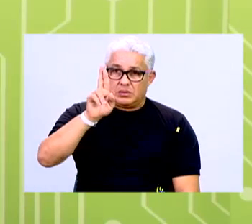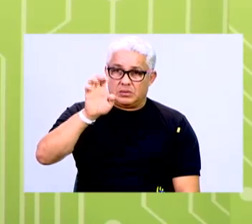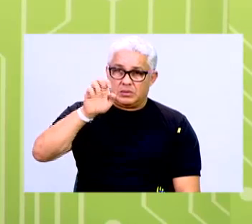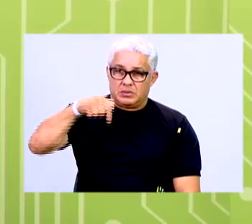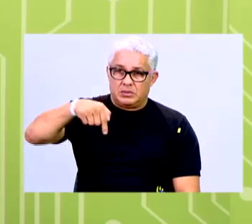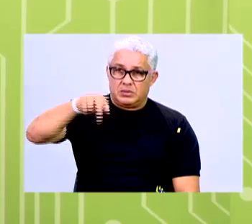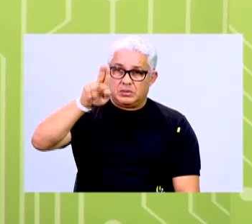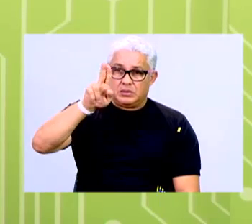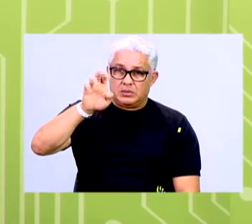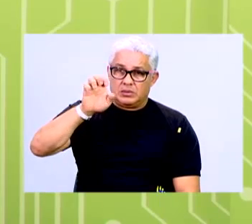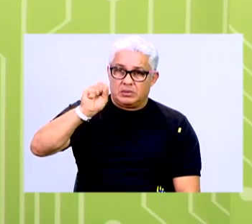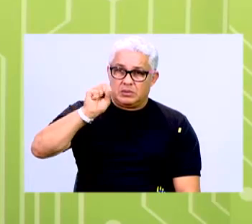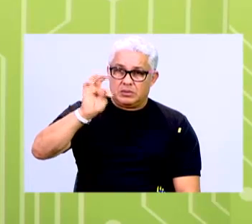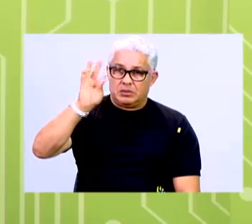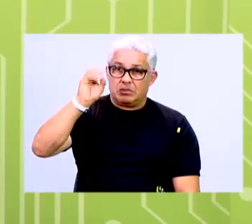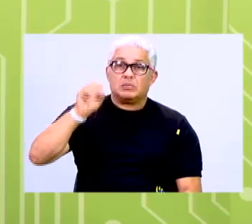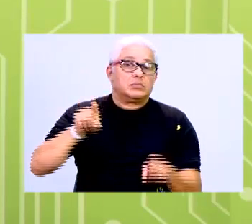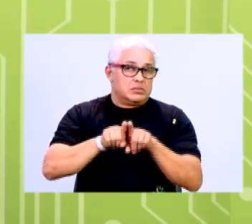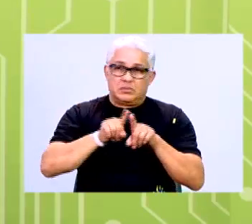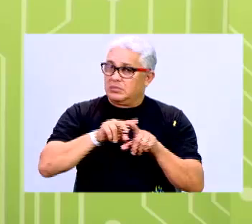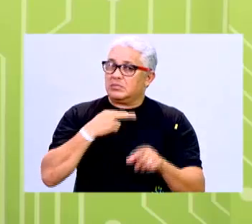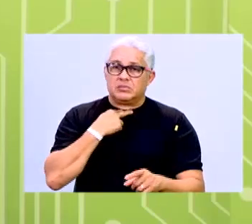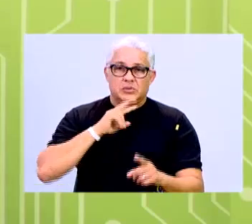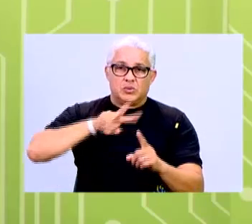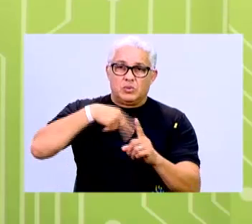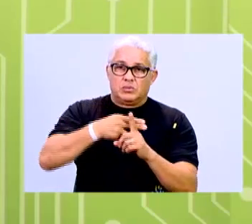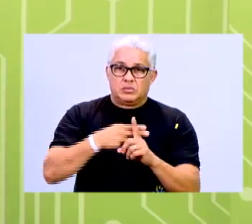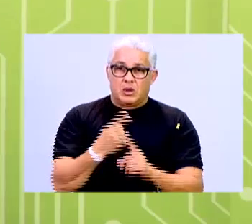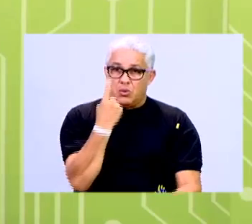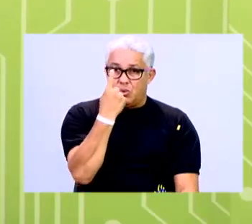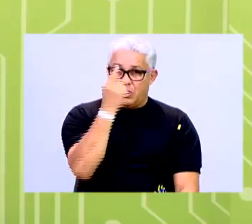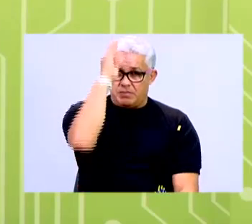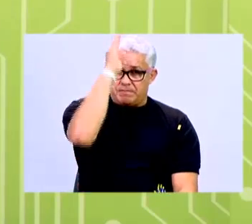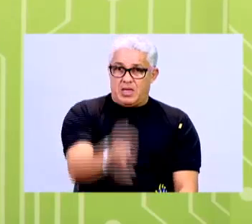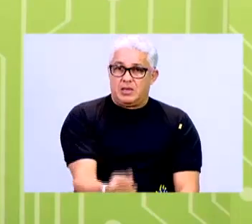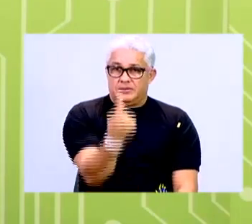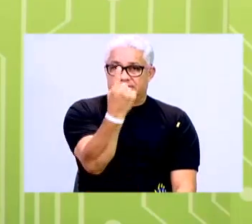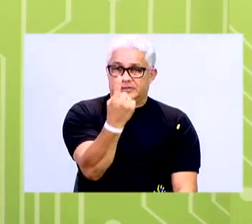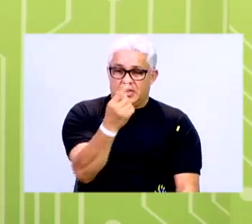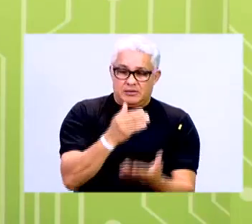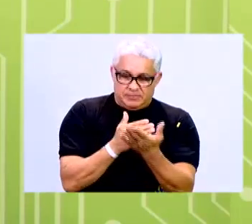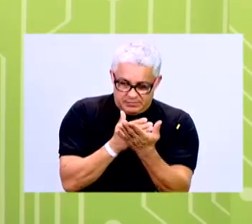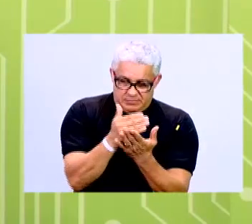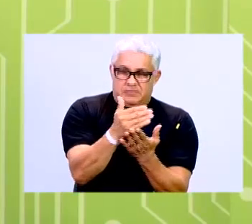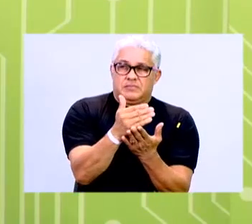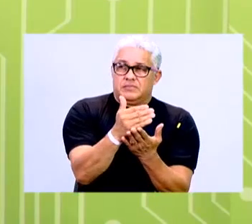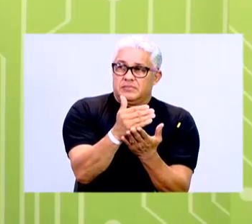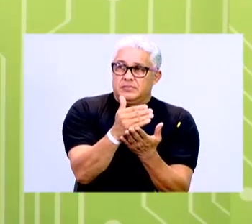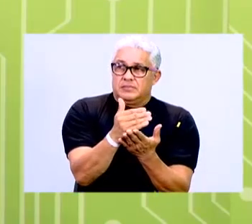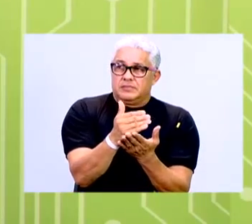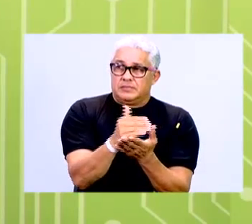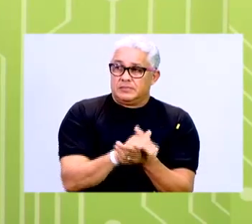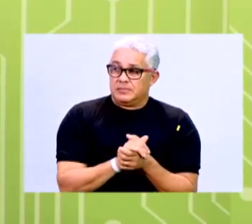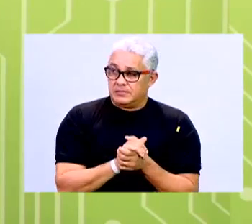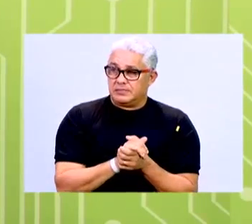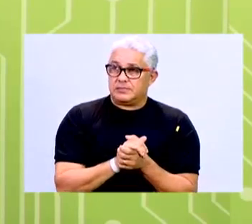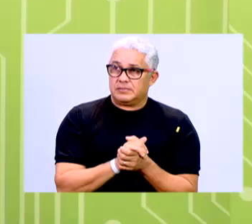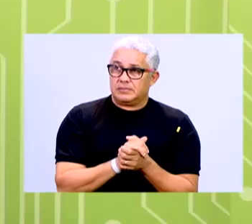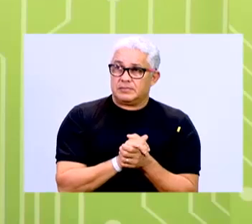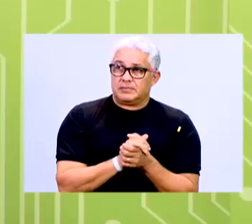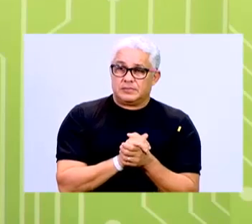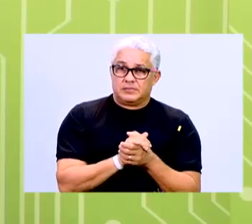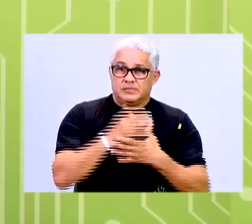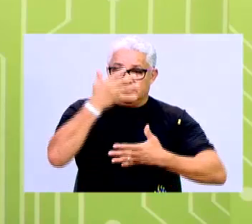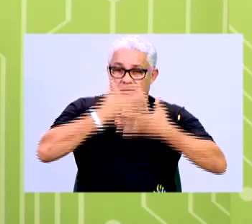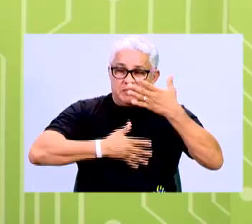não pode duplicar. Então ele tem que ser único. A partir do momento que ele começa, que ele está interferindo